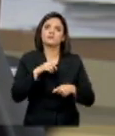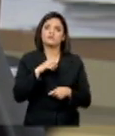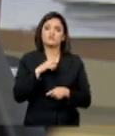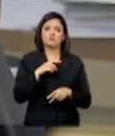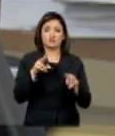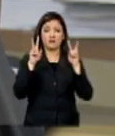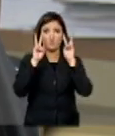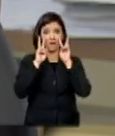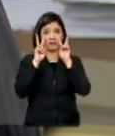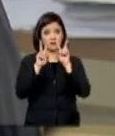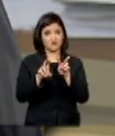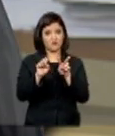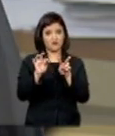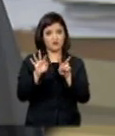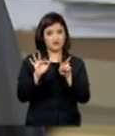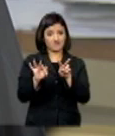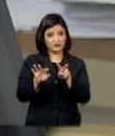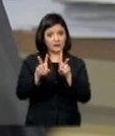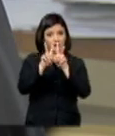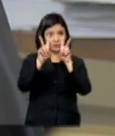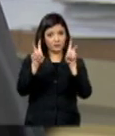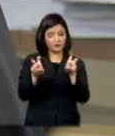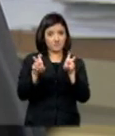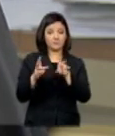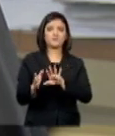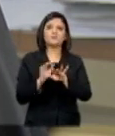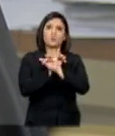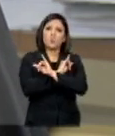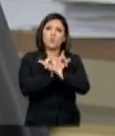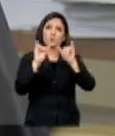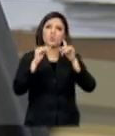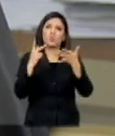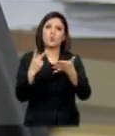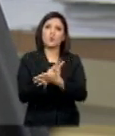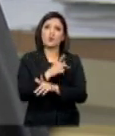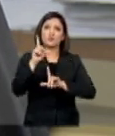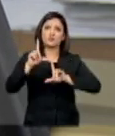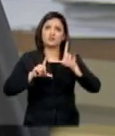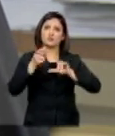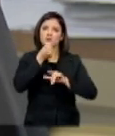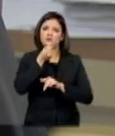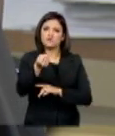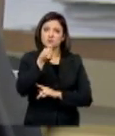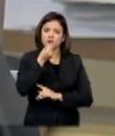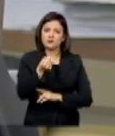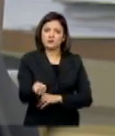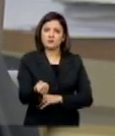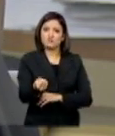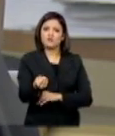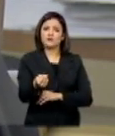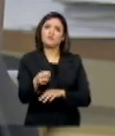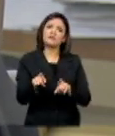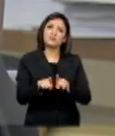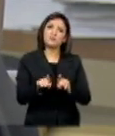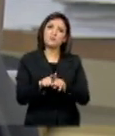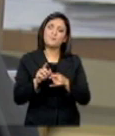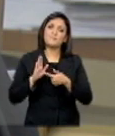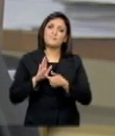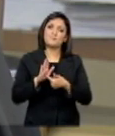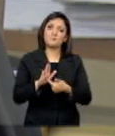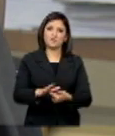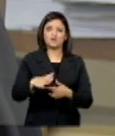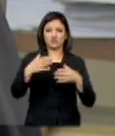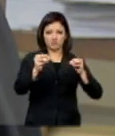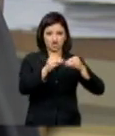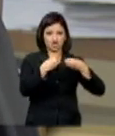stf é o tema notícia recentemente divulgada na mídia dá conta de que um famoso shopping de são